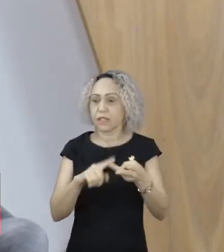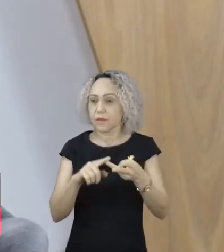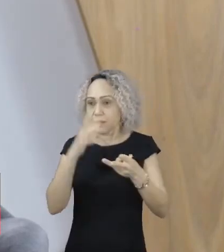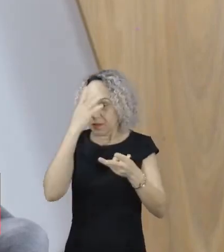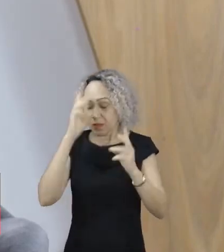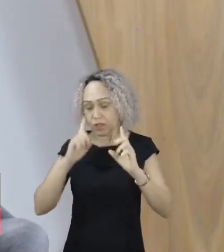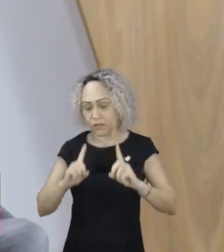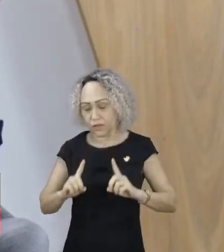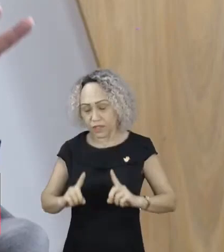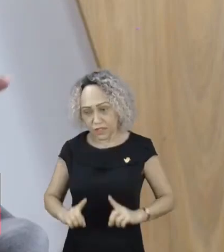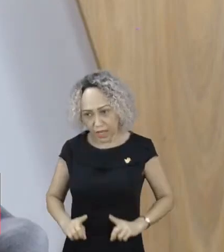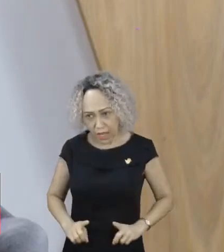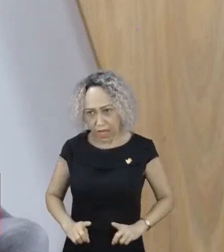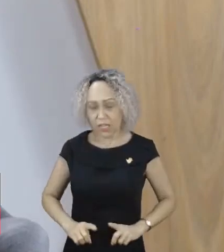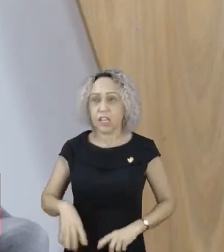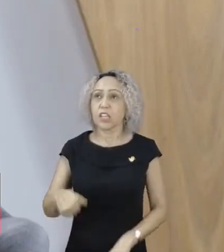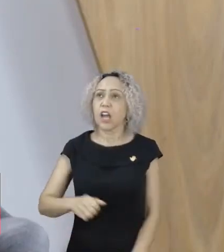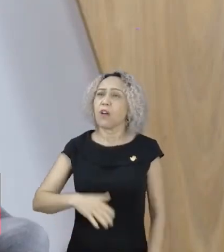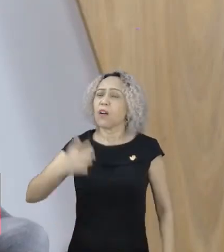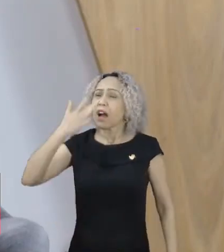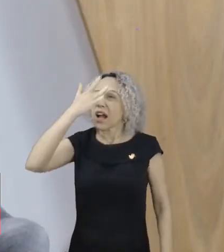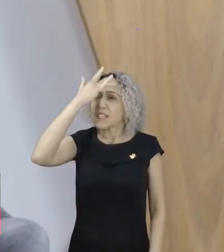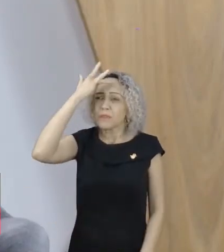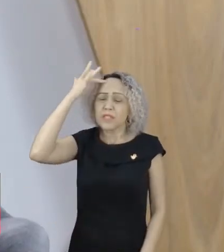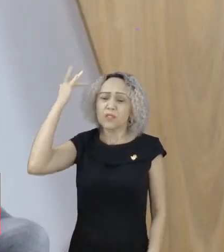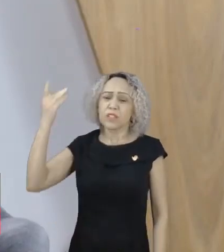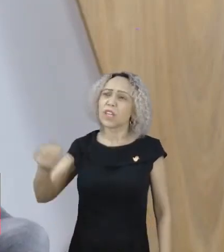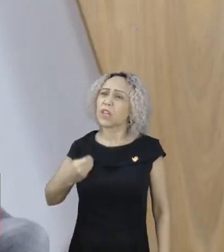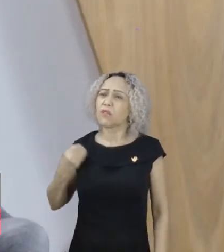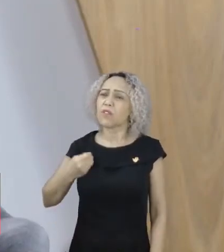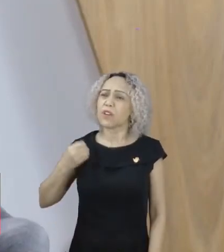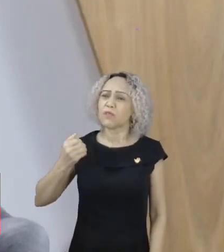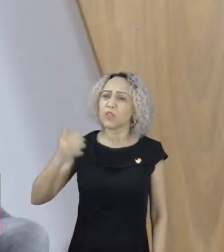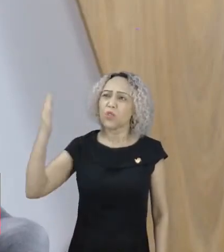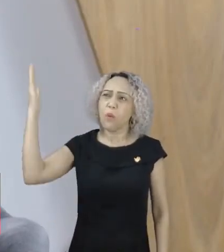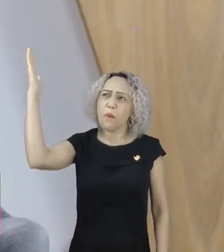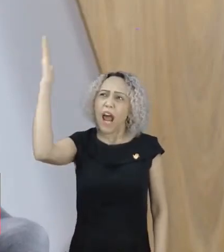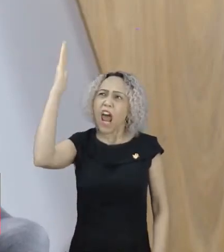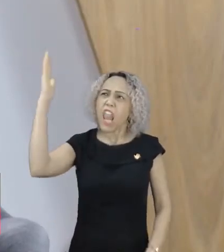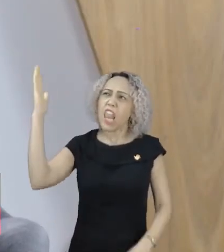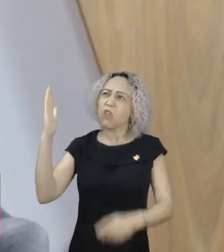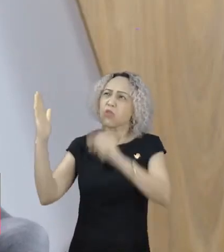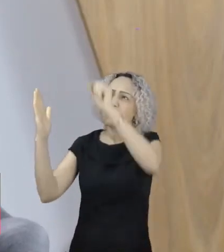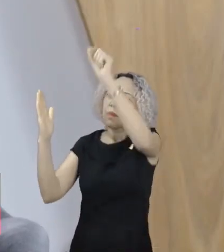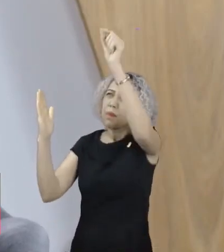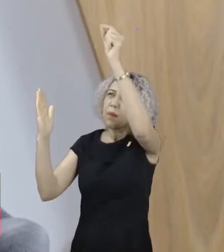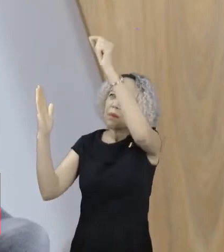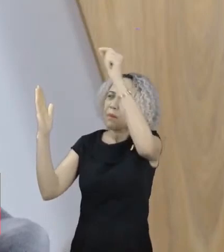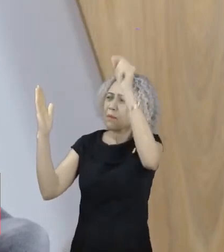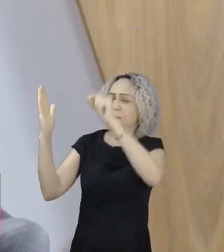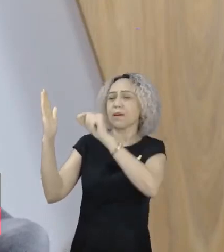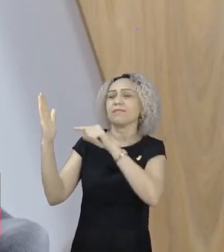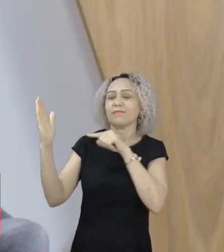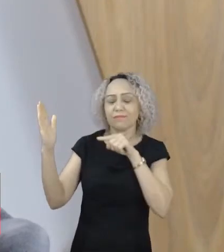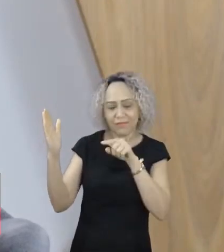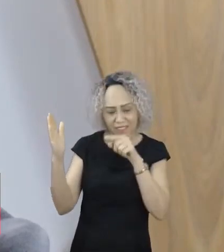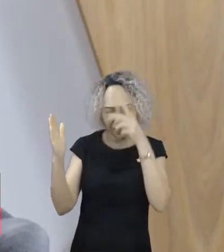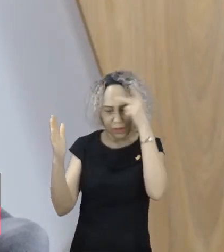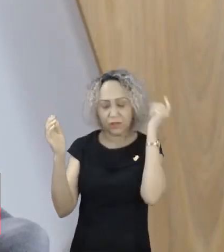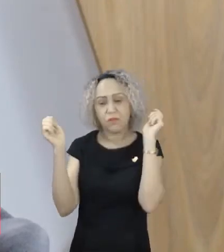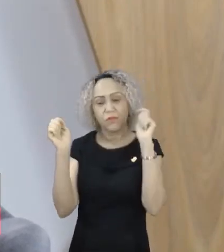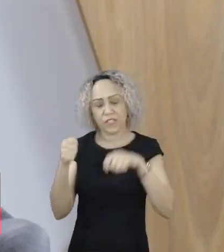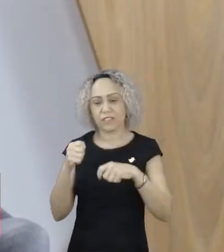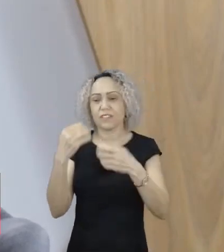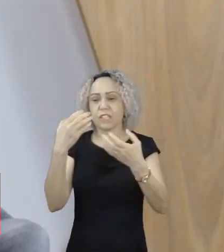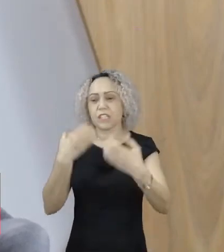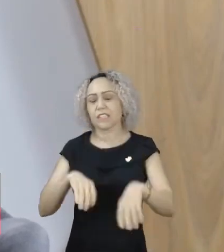inteiro, para ter gente do Brasil inteiro fazendo e podendo entrar no serviço público e garantindo as cotas de uma maneira